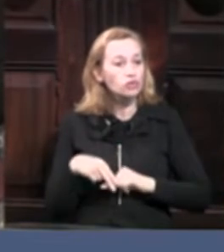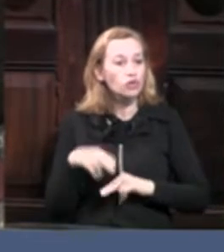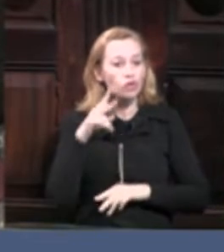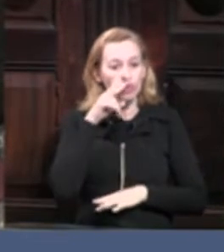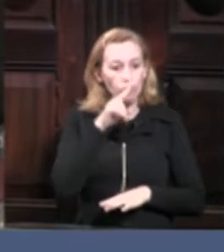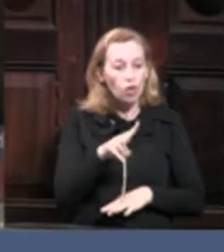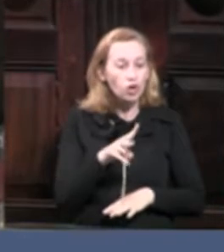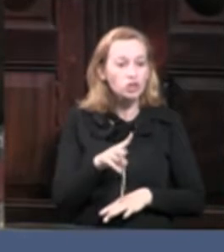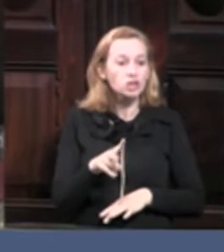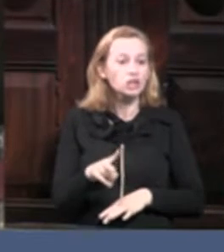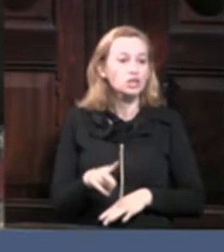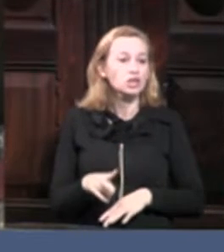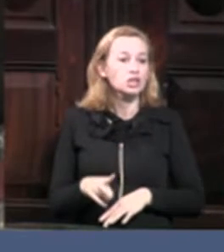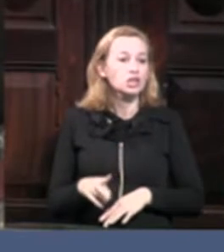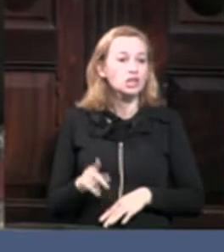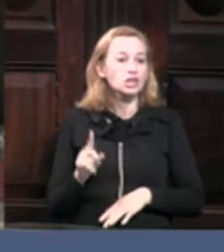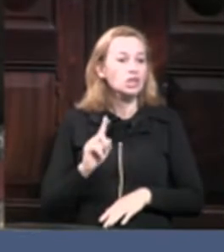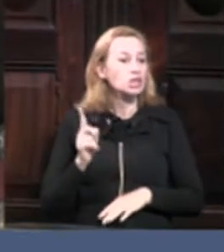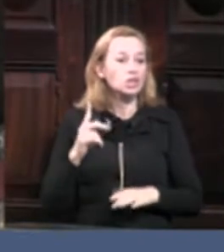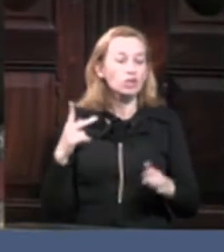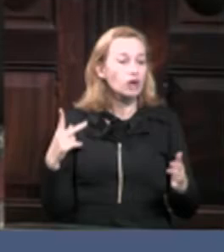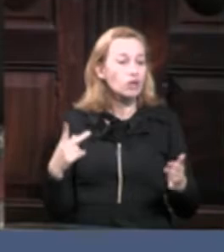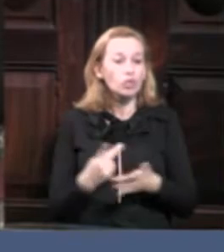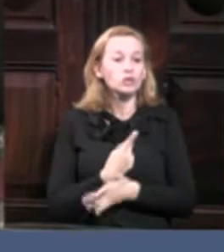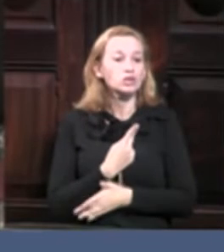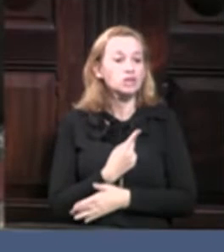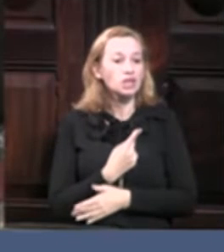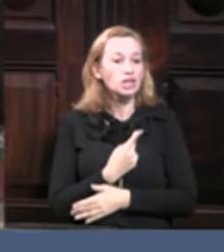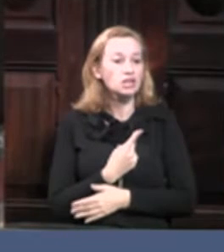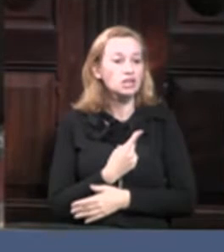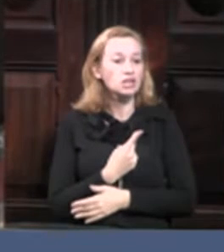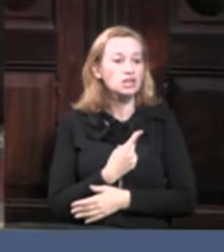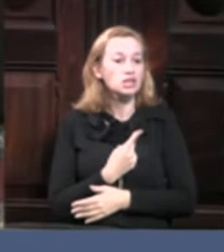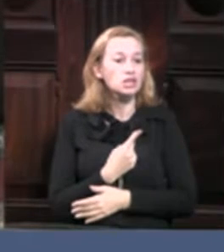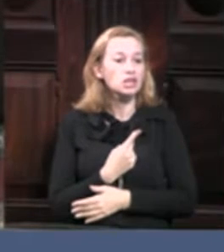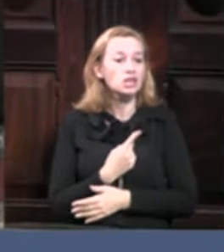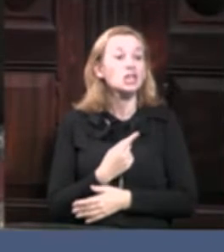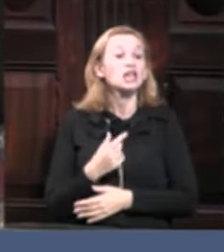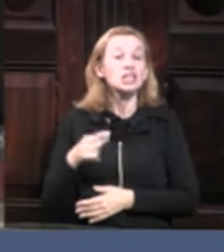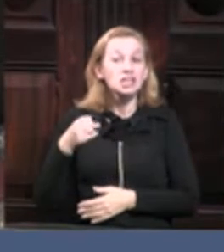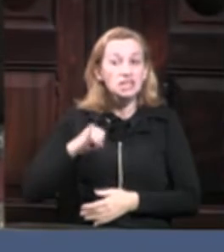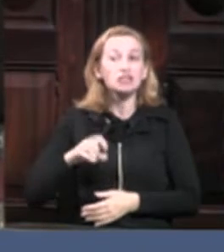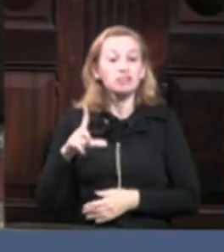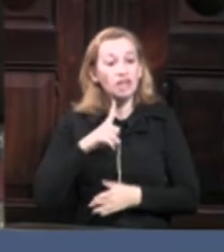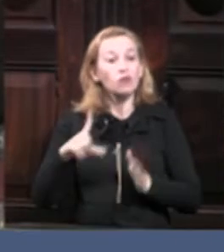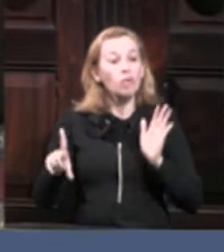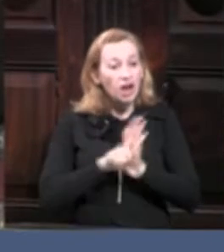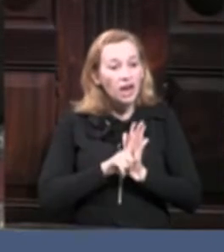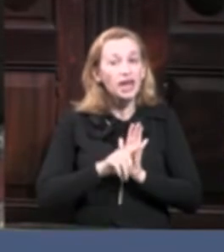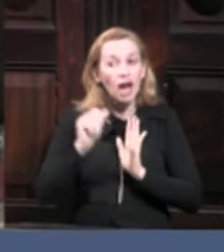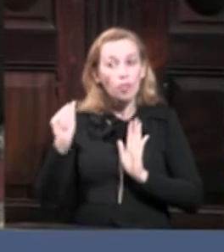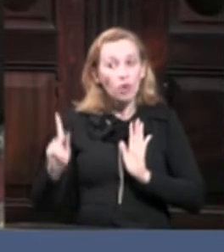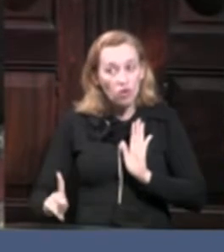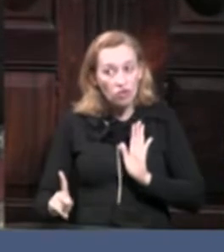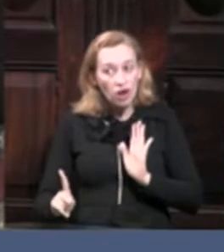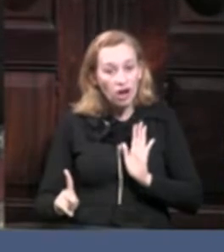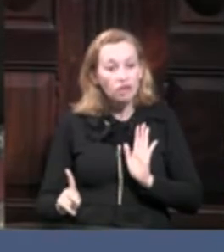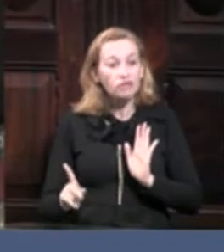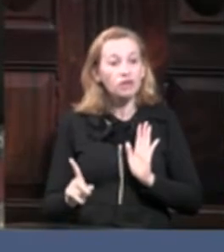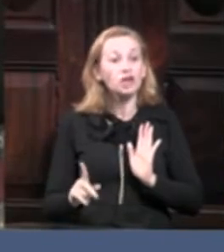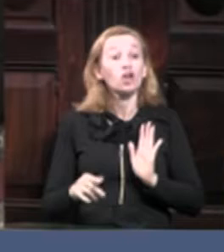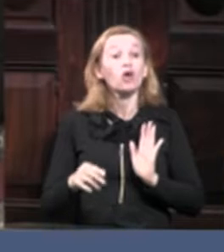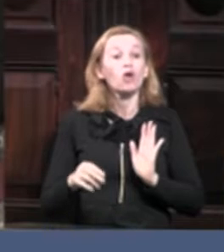essa licitação não ocorra, vários outros, é de que se há uma lei aprovada recentemente na Casa, de iniciativa de Vossa